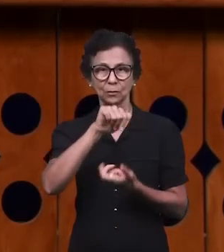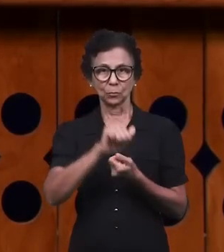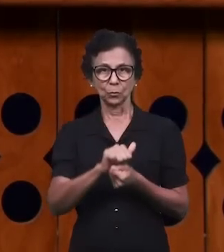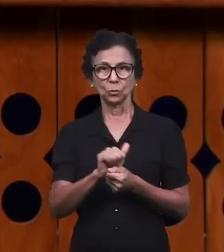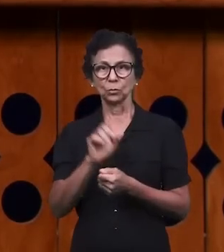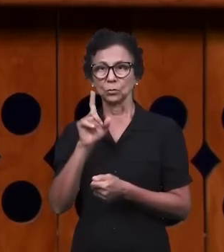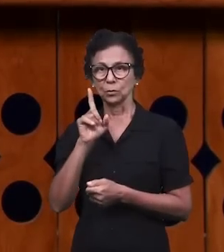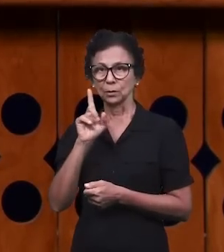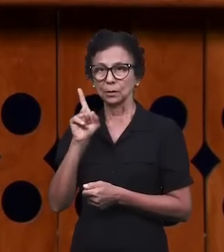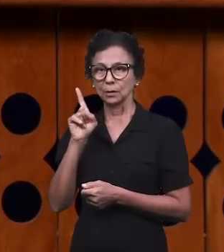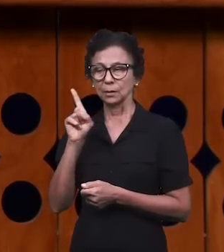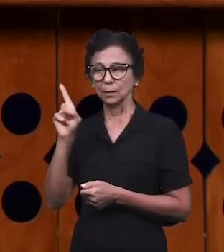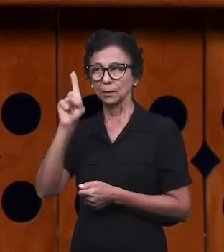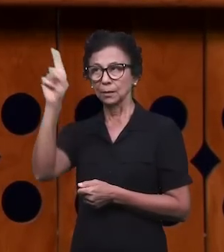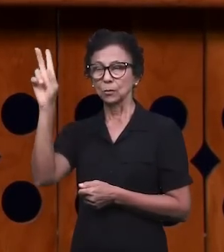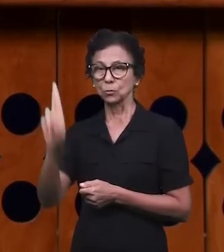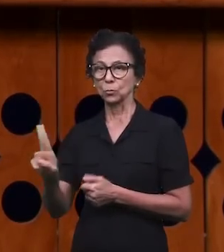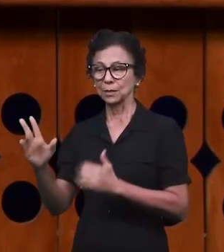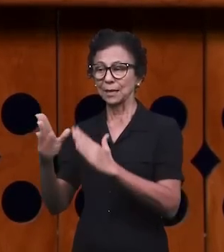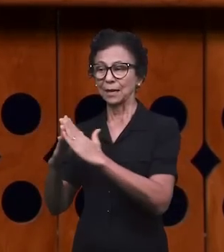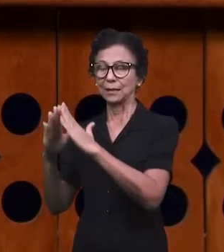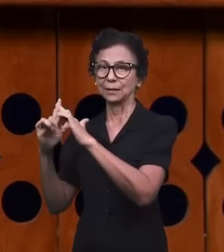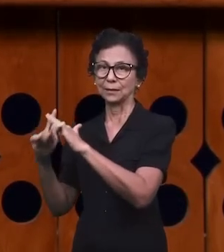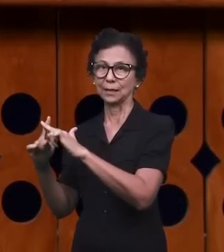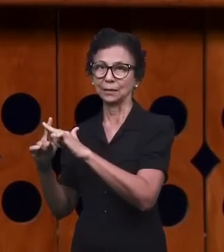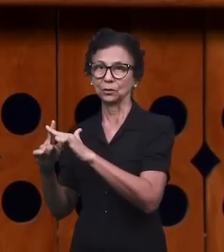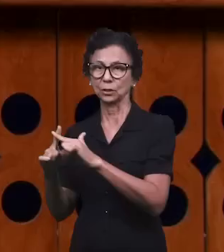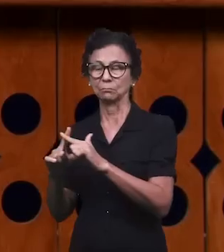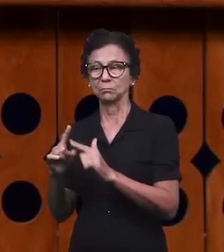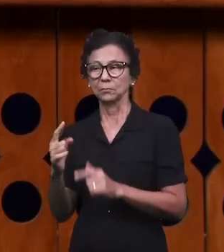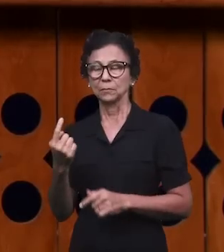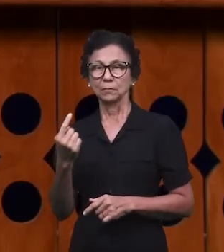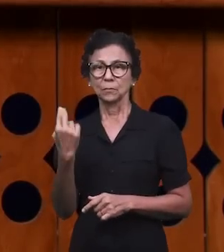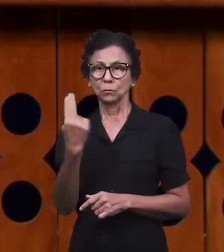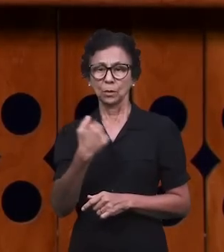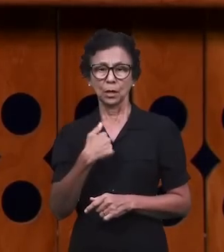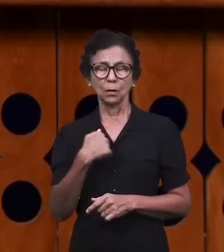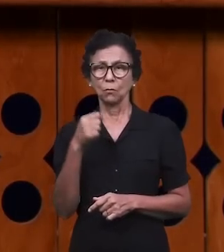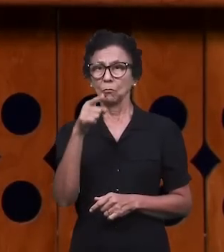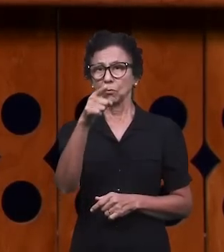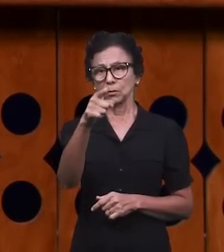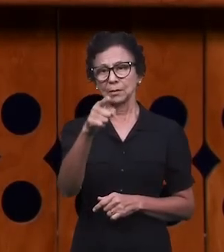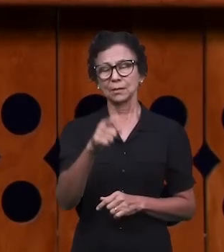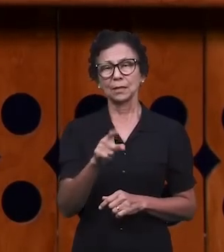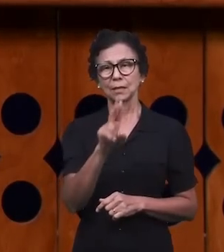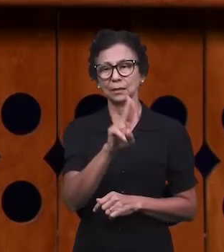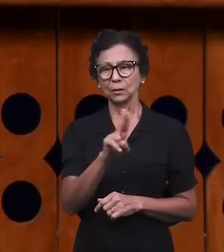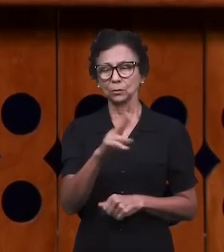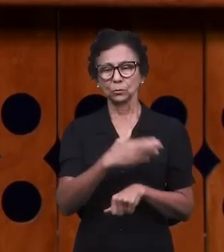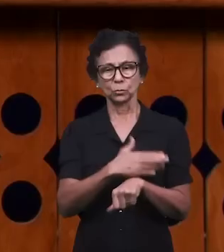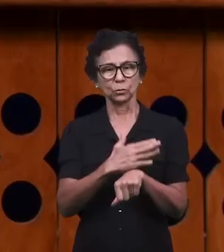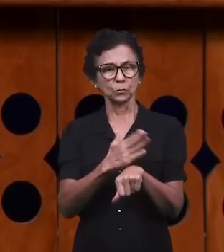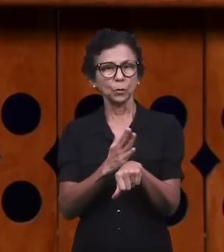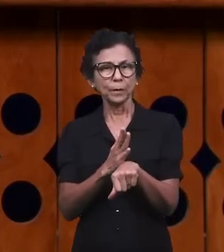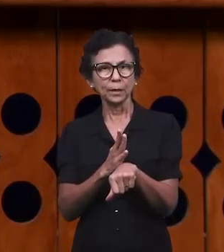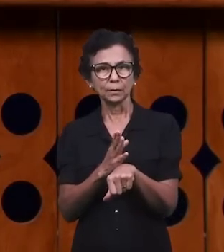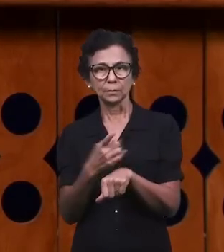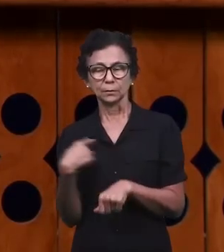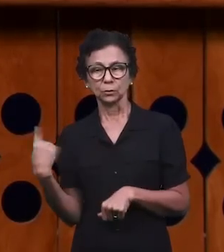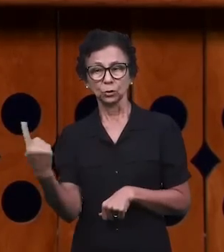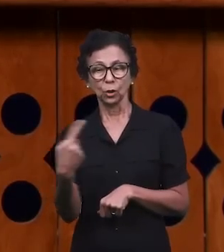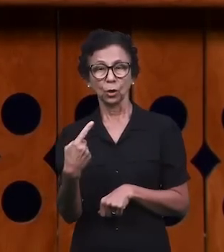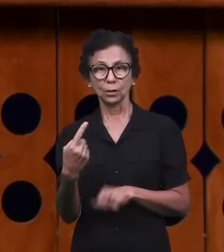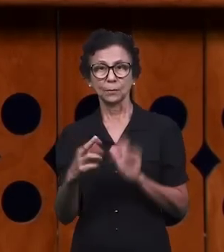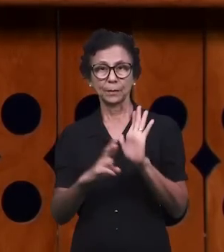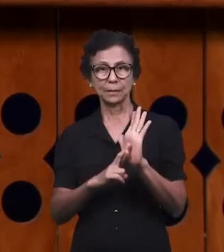Senhor. Então a igreja, ora é você, ora sou eu, ora é outro. Na verdade, em todos os momentos é necessário que sejamos nós.